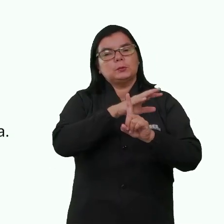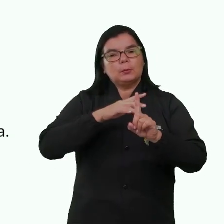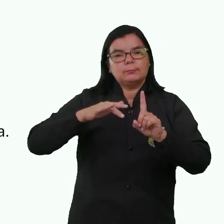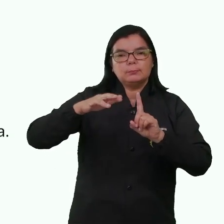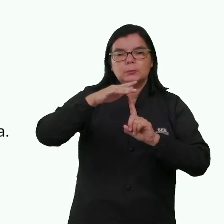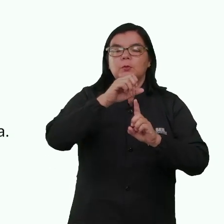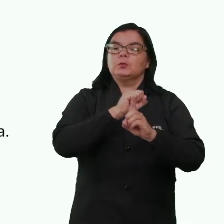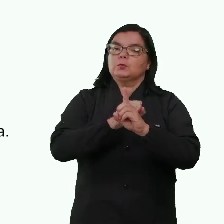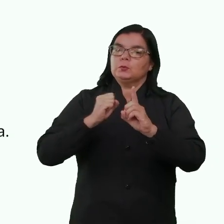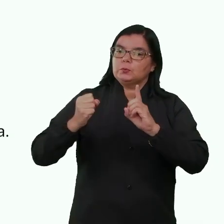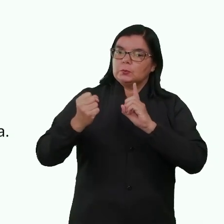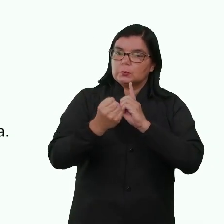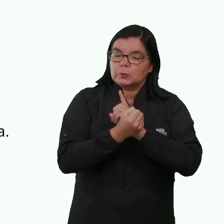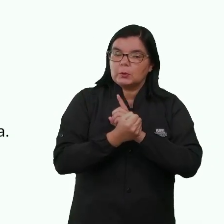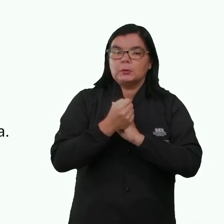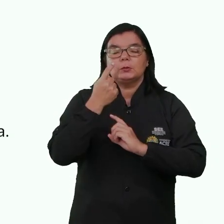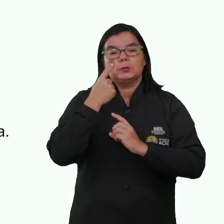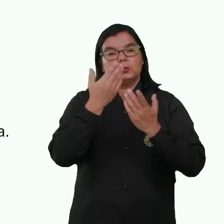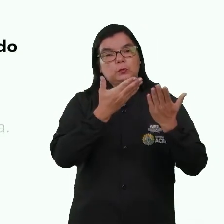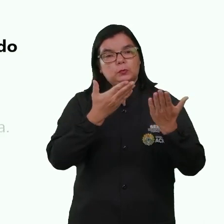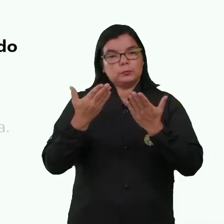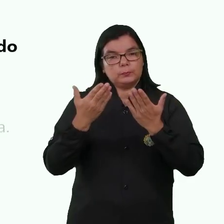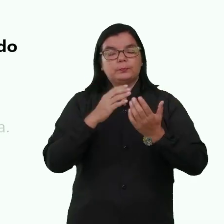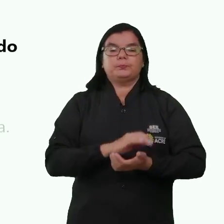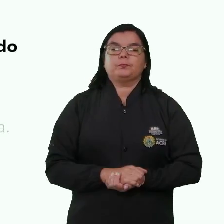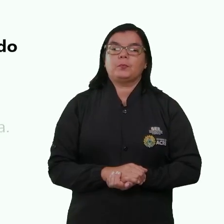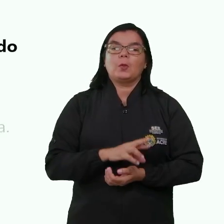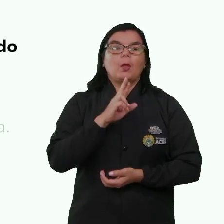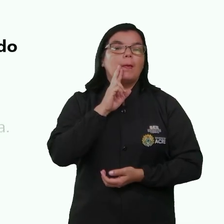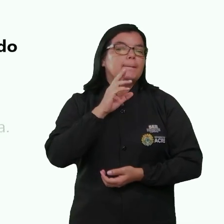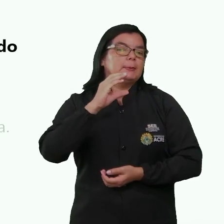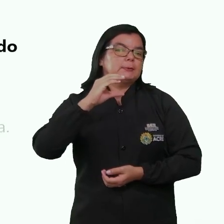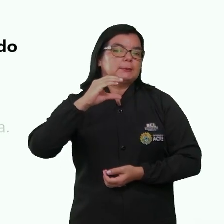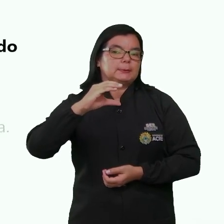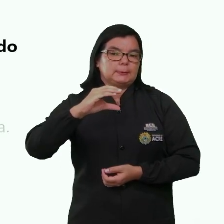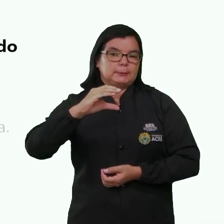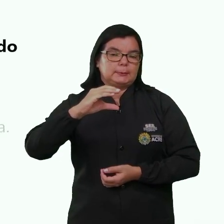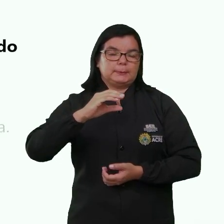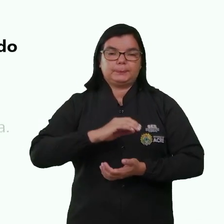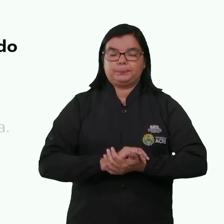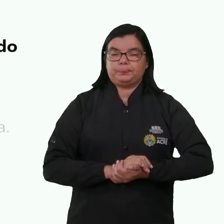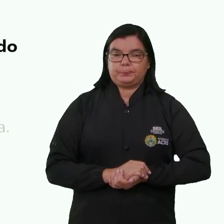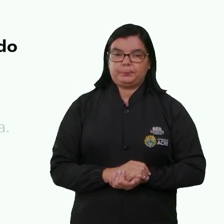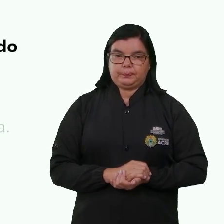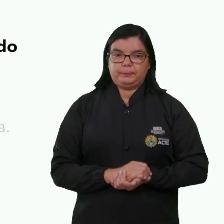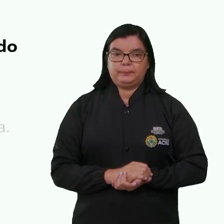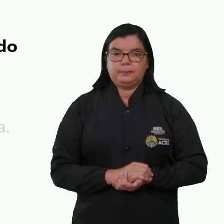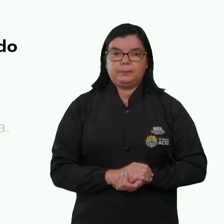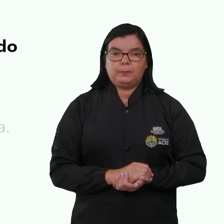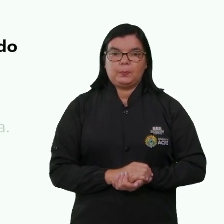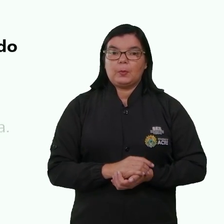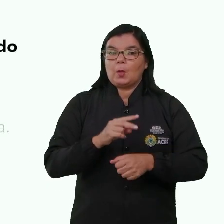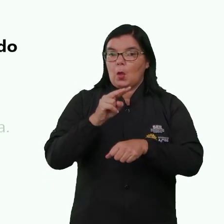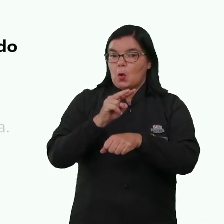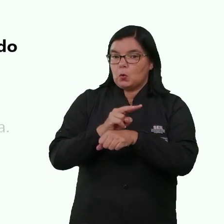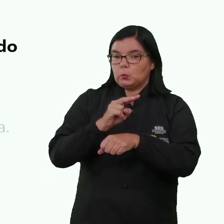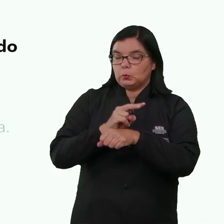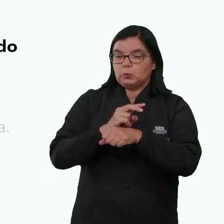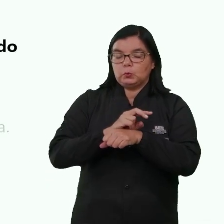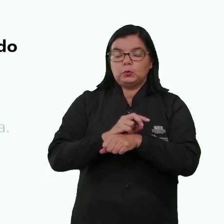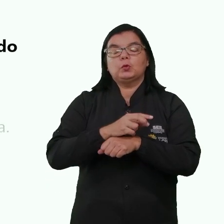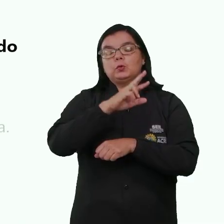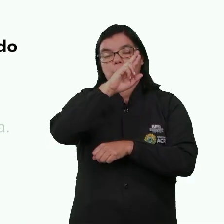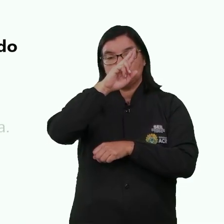sociais. Então, conforme eu disse, gabarito é a letra C. A conservação